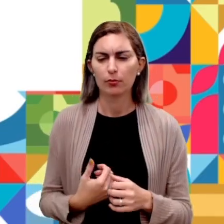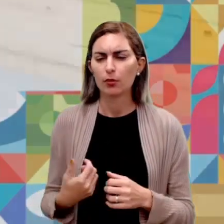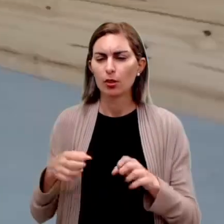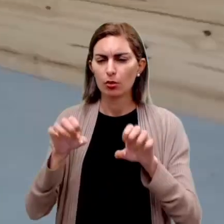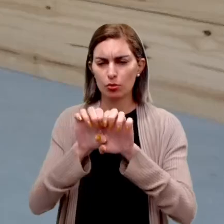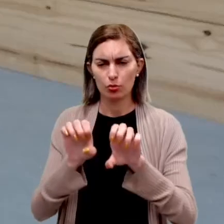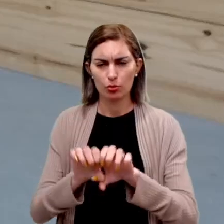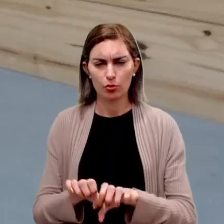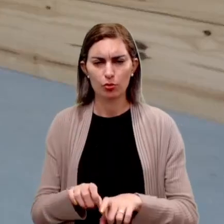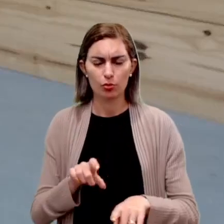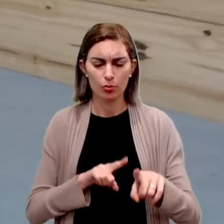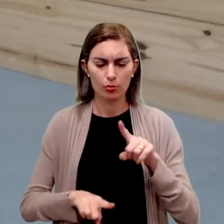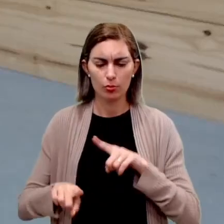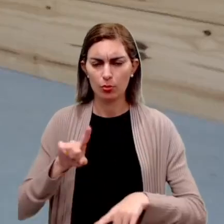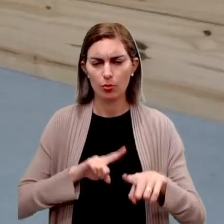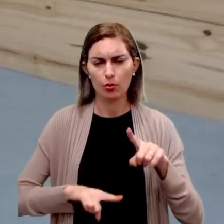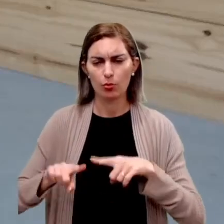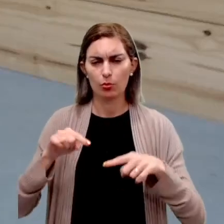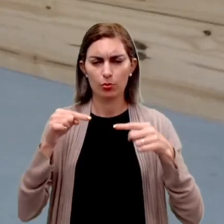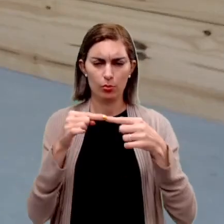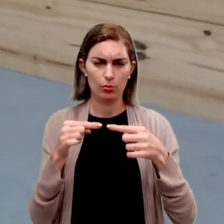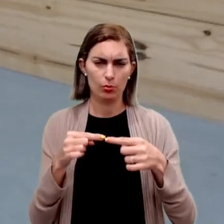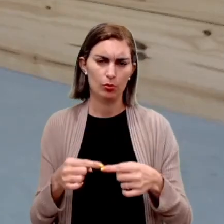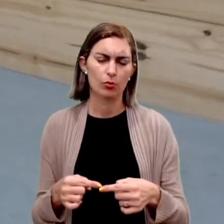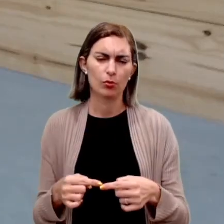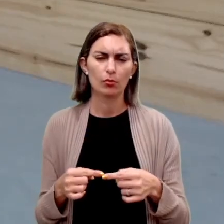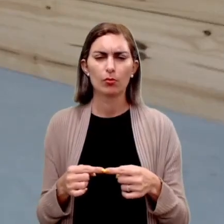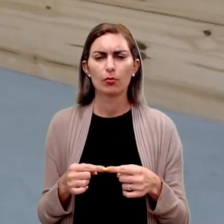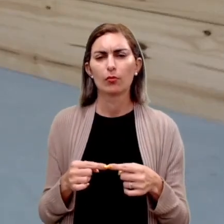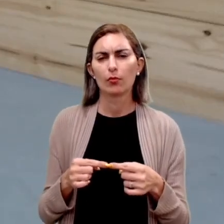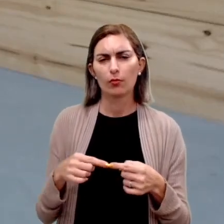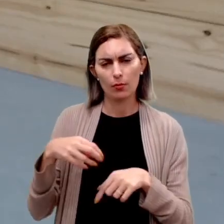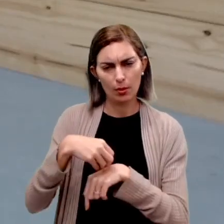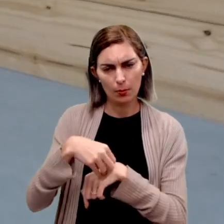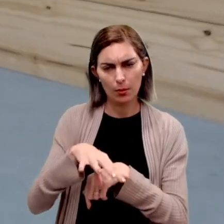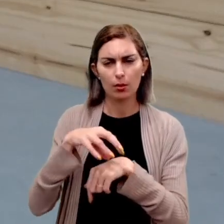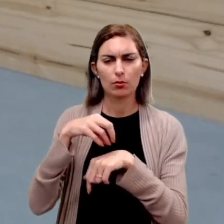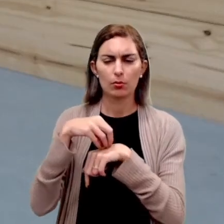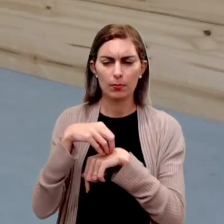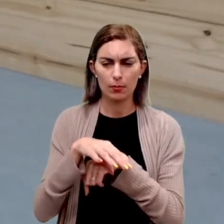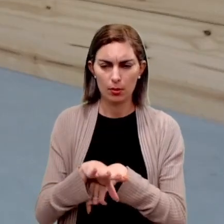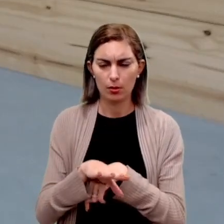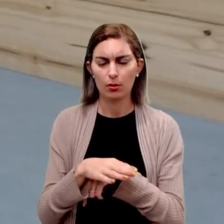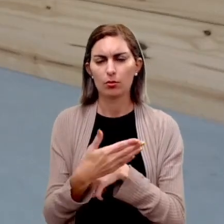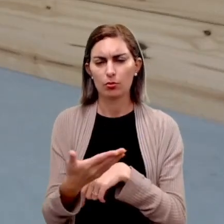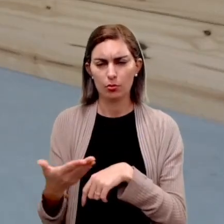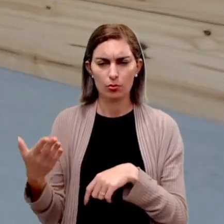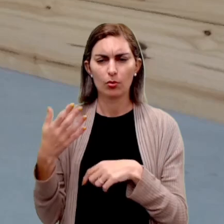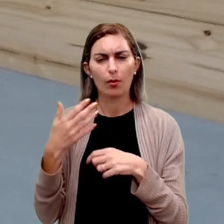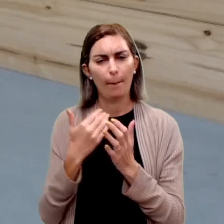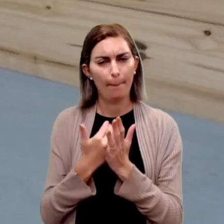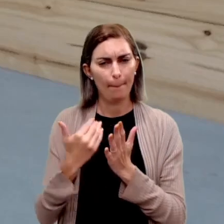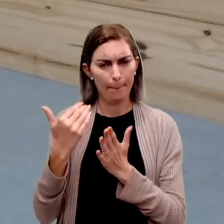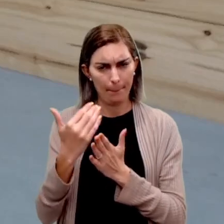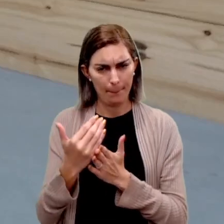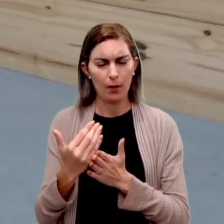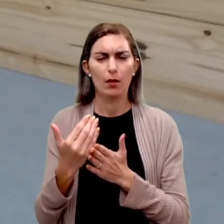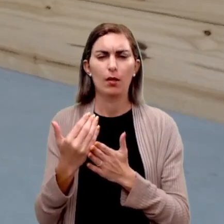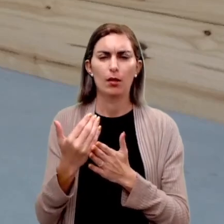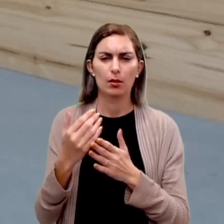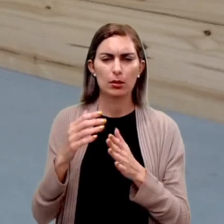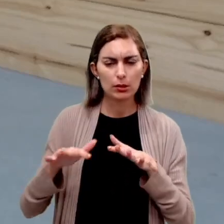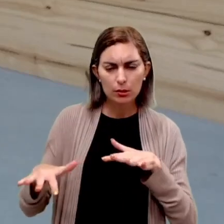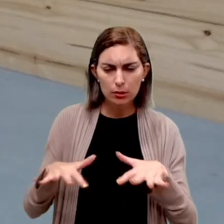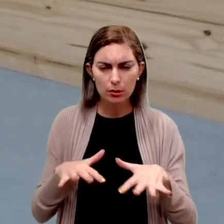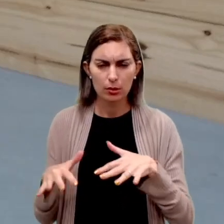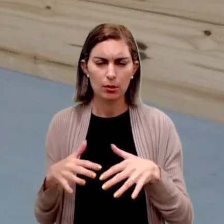Estrutura de controle aninhada. Então nós vamos passo a passo, vai ficando um pouco mais complexo, mas